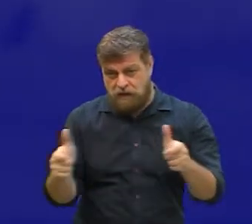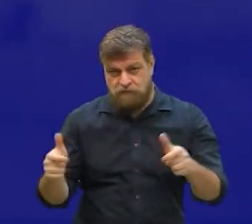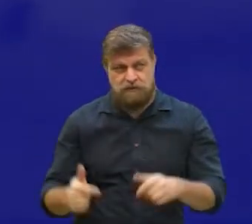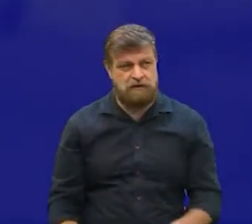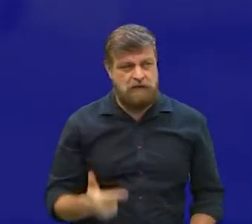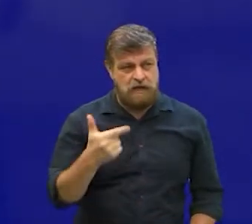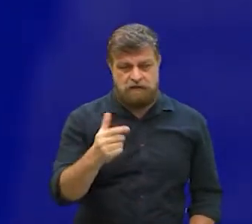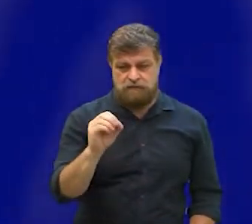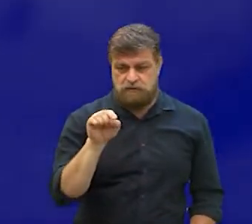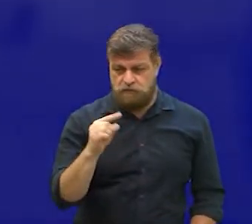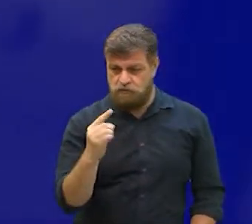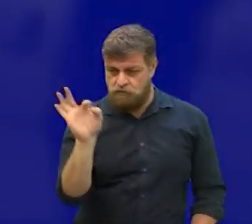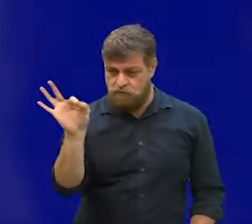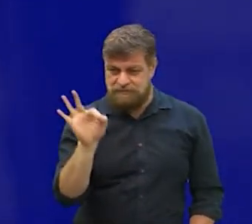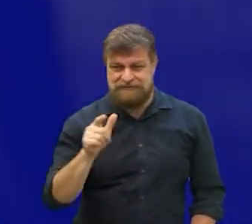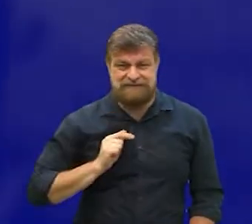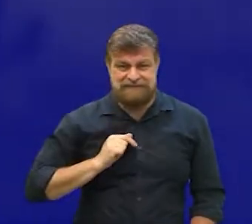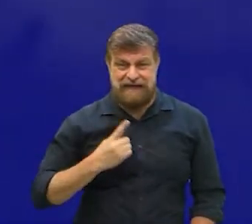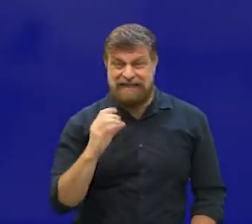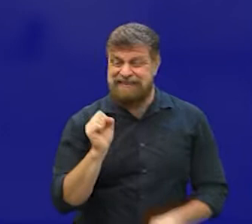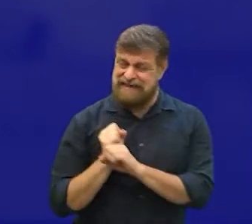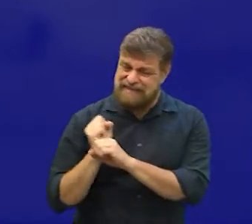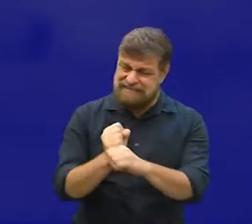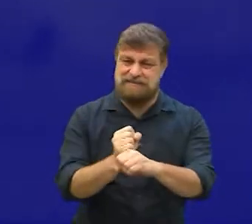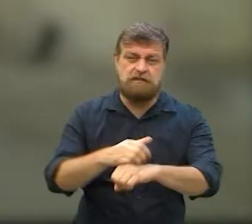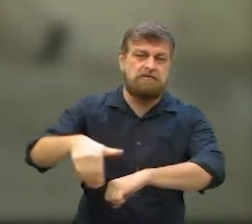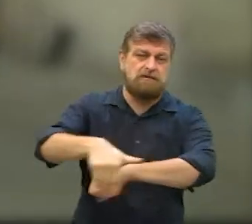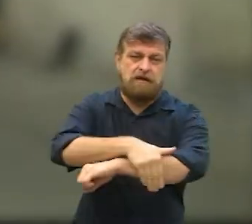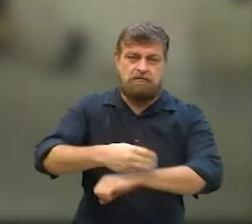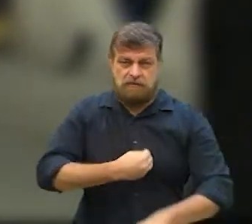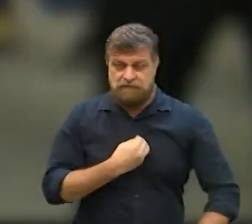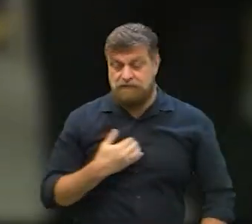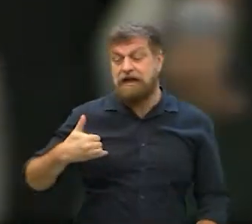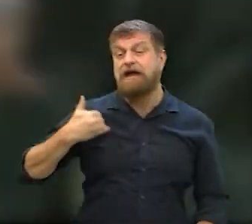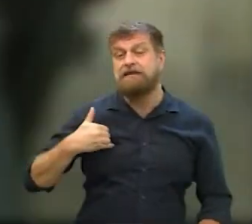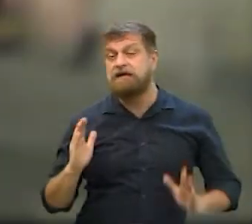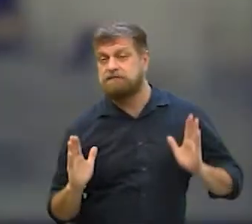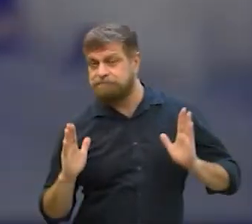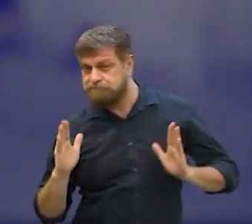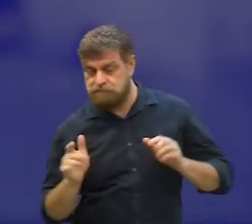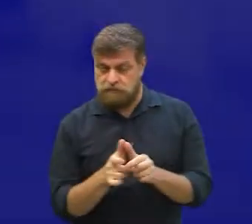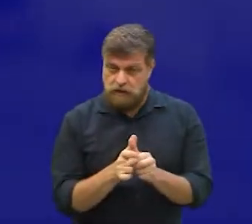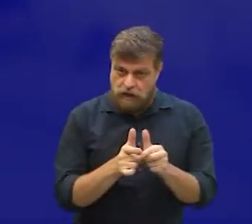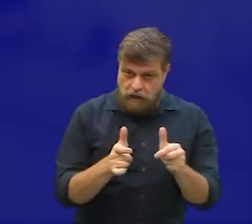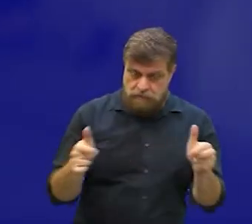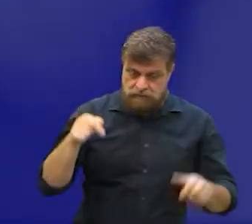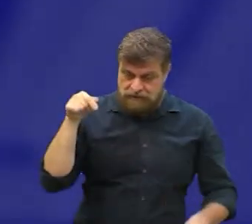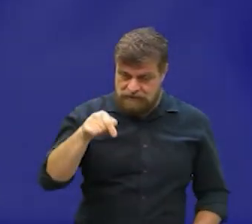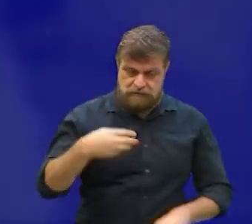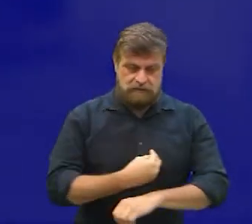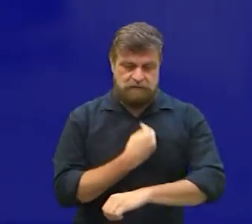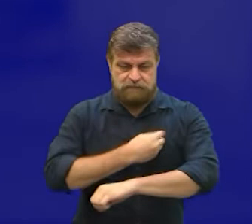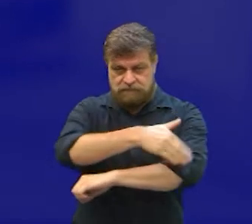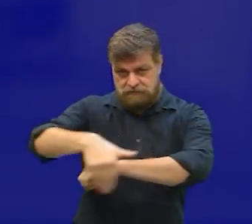maioria, 20,1%, está há mais de 10 anos. Já em relação à faixa etária, a maioria da população